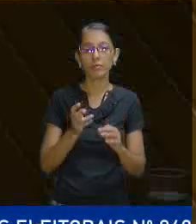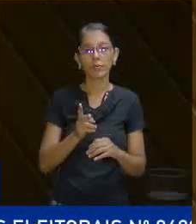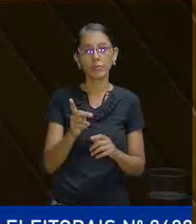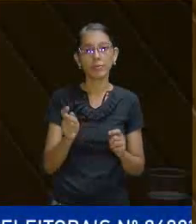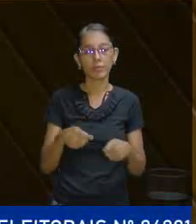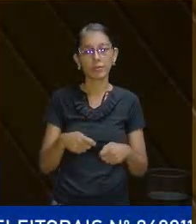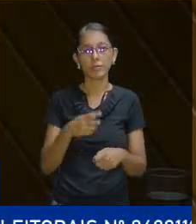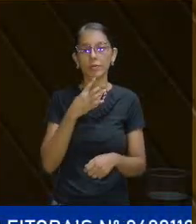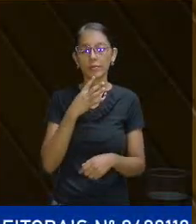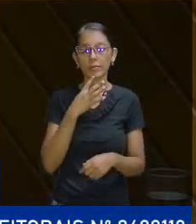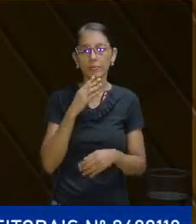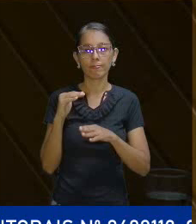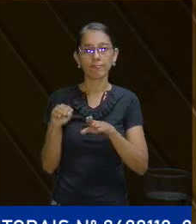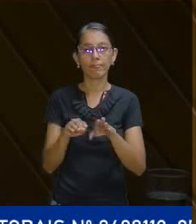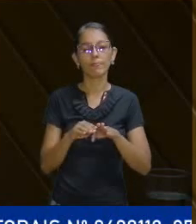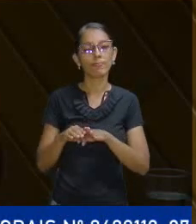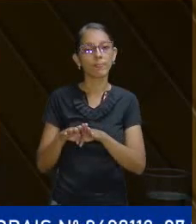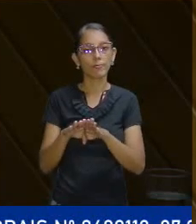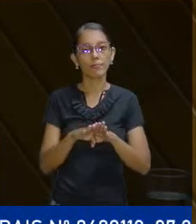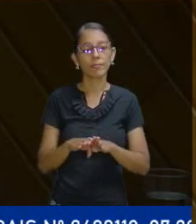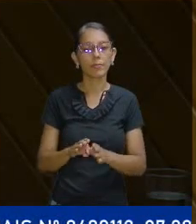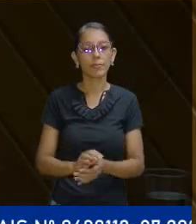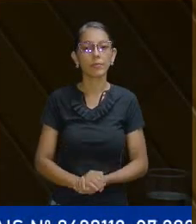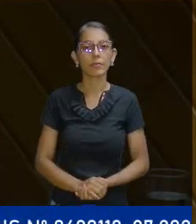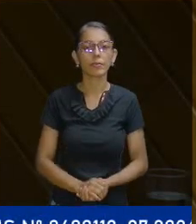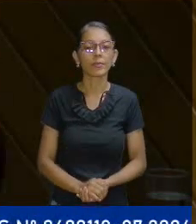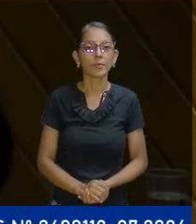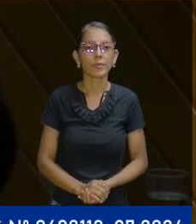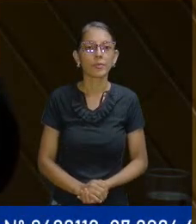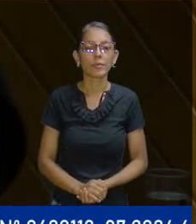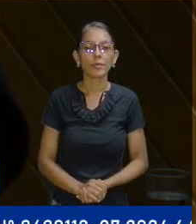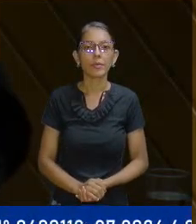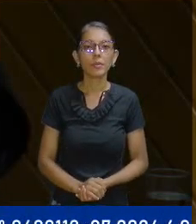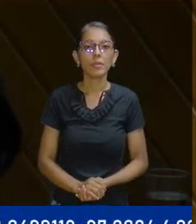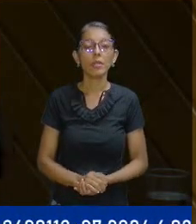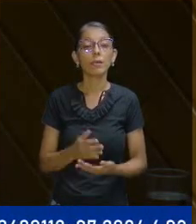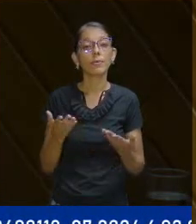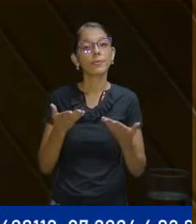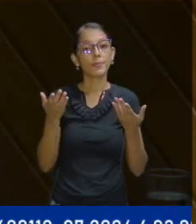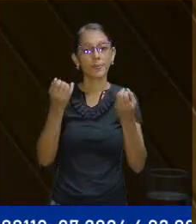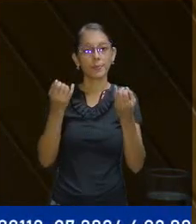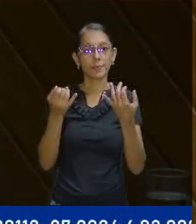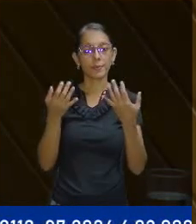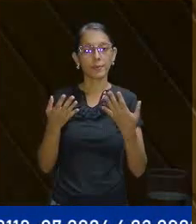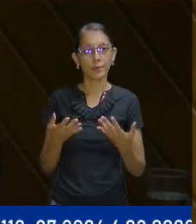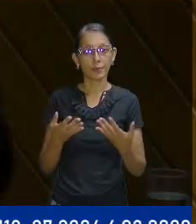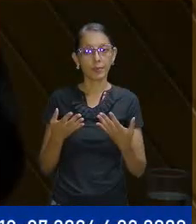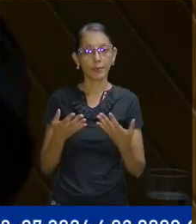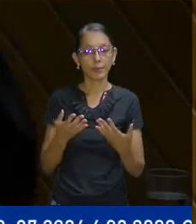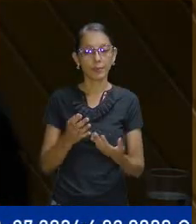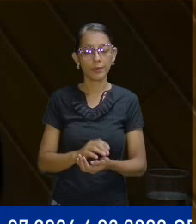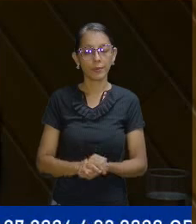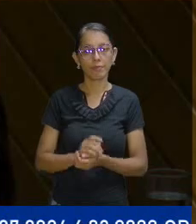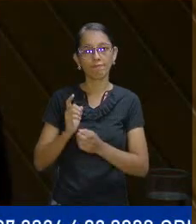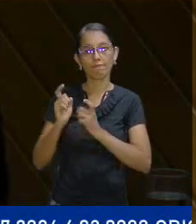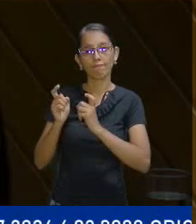pode Na prosseguir. Baixa Conhecida a Primeiro, unanimidade. embargo de declaração A na questão aqui prestação de contas debatida, eleitorais, número do processo